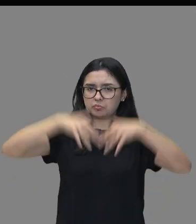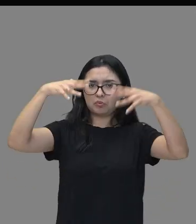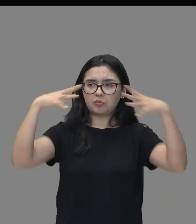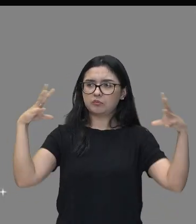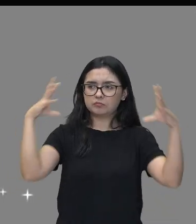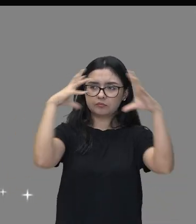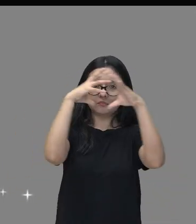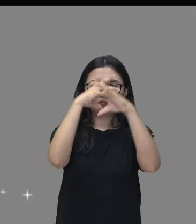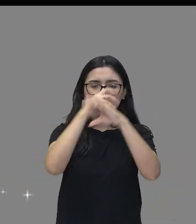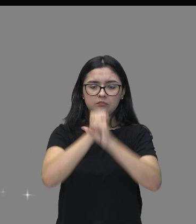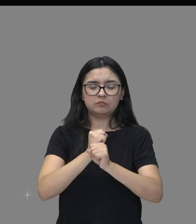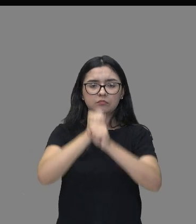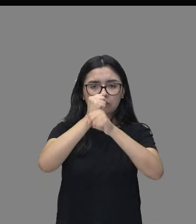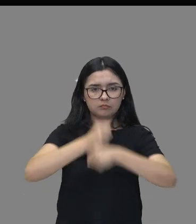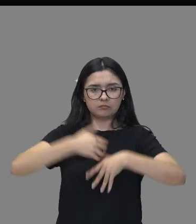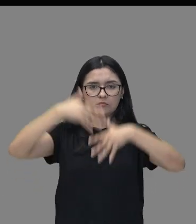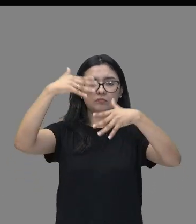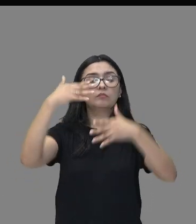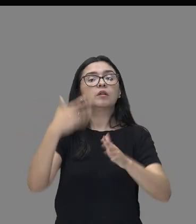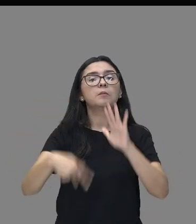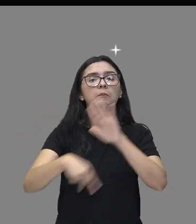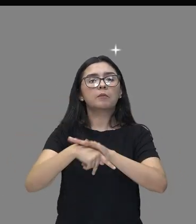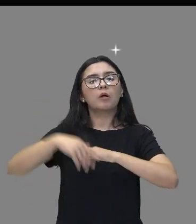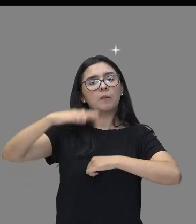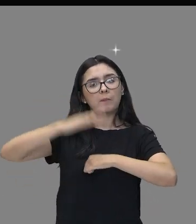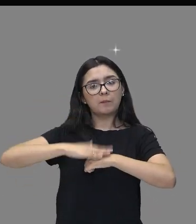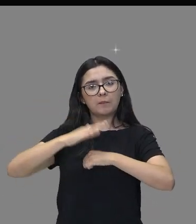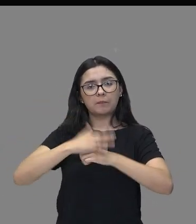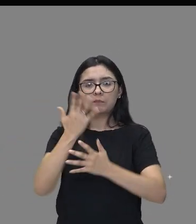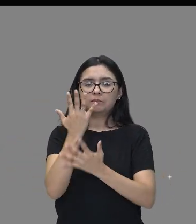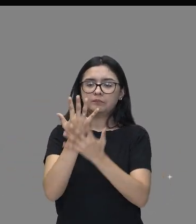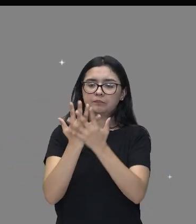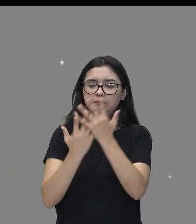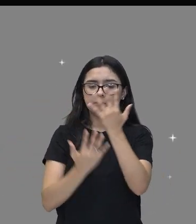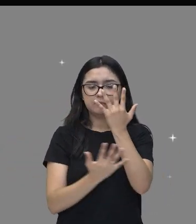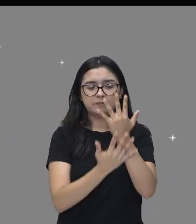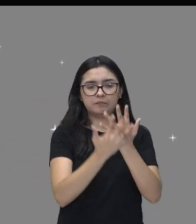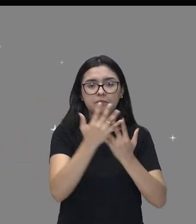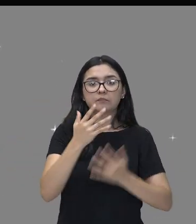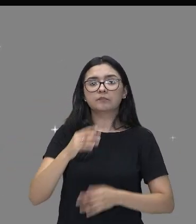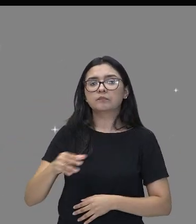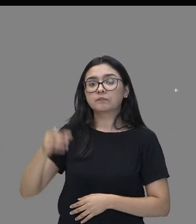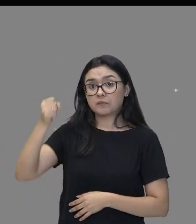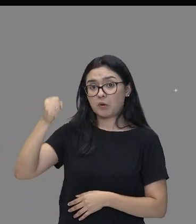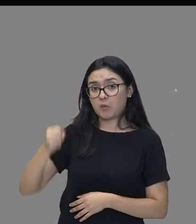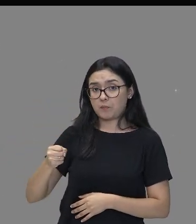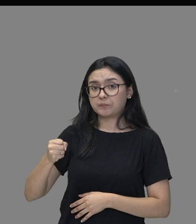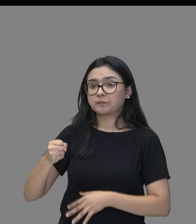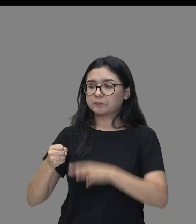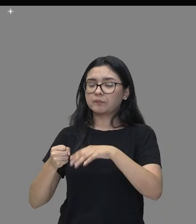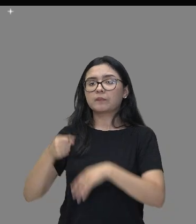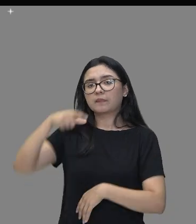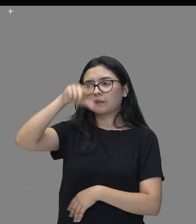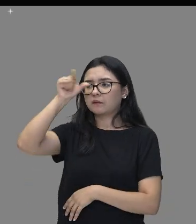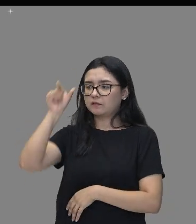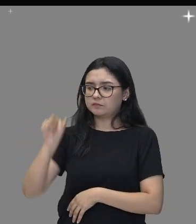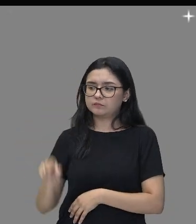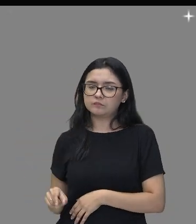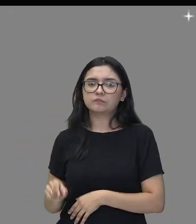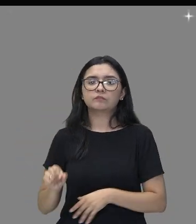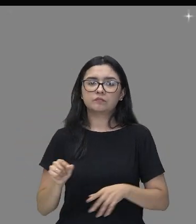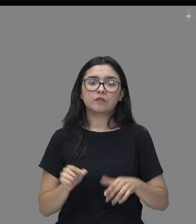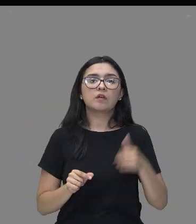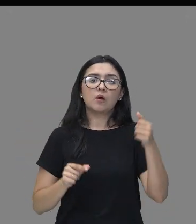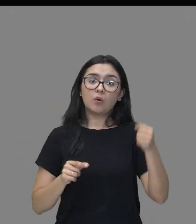Ele fez as palmas de suas próprias mãos. Em uma delas, ele segurava um bastão, na outra, um ramo